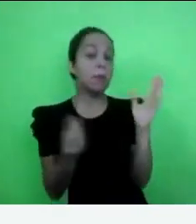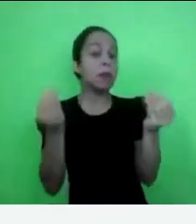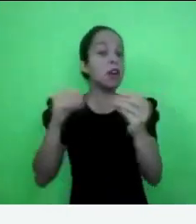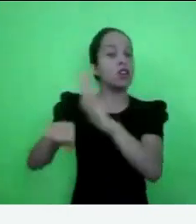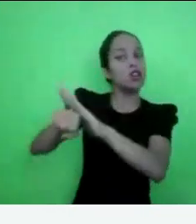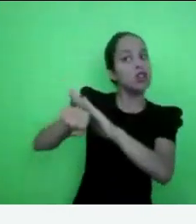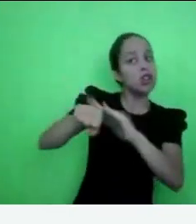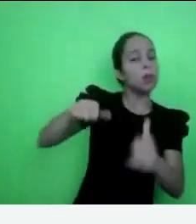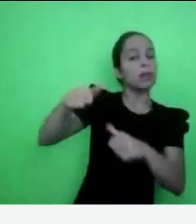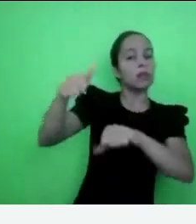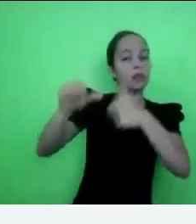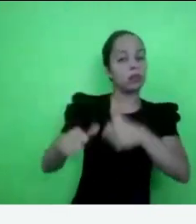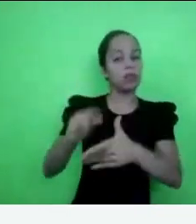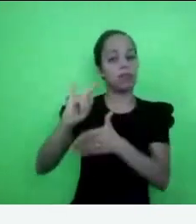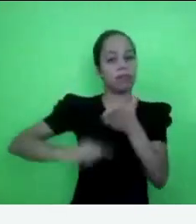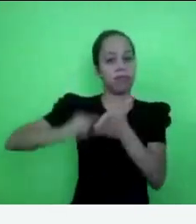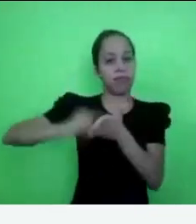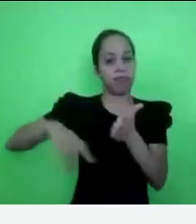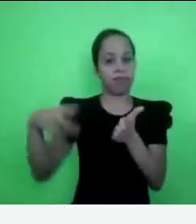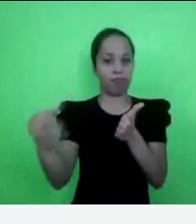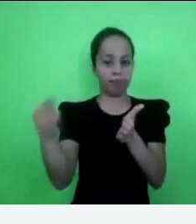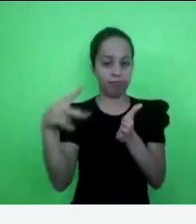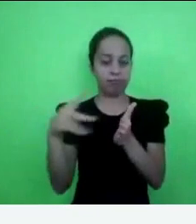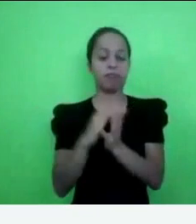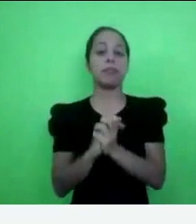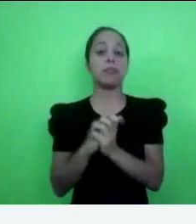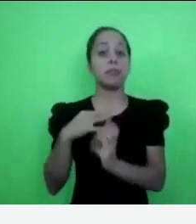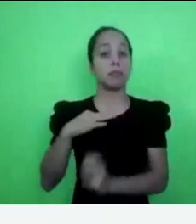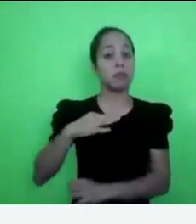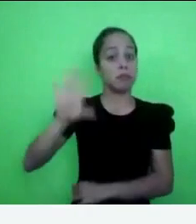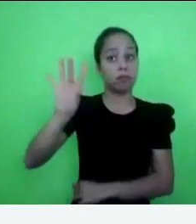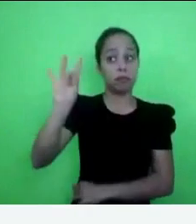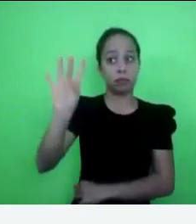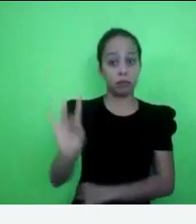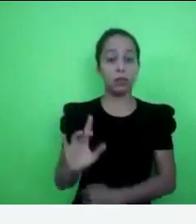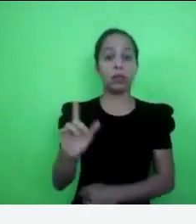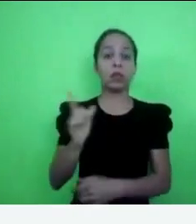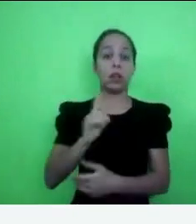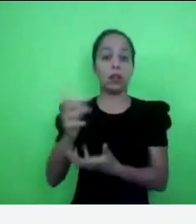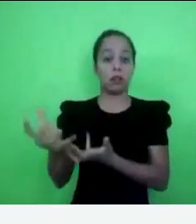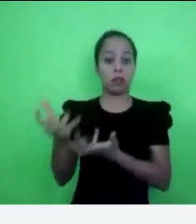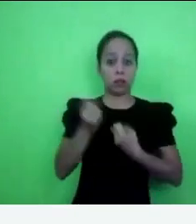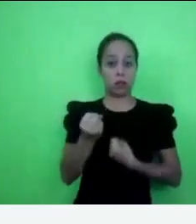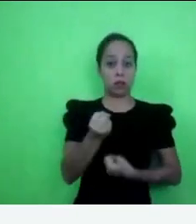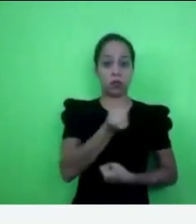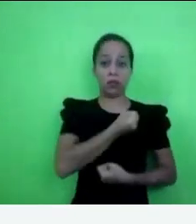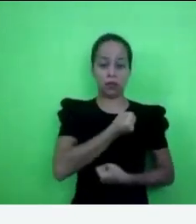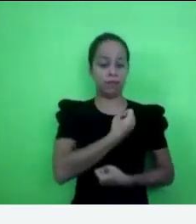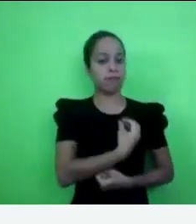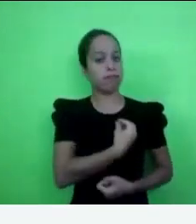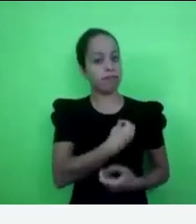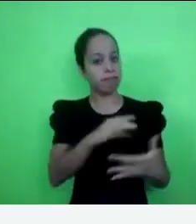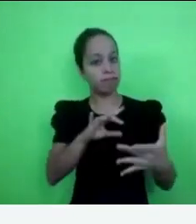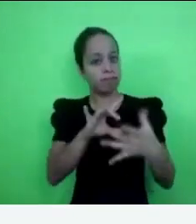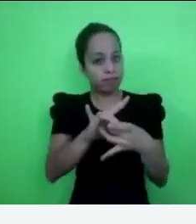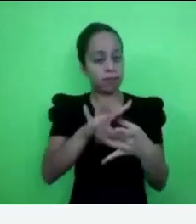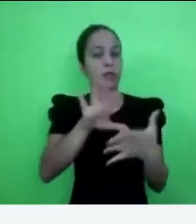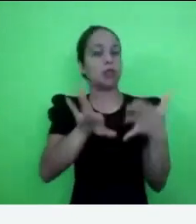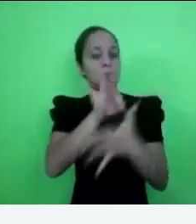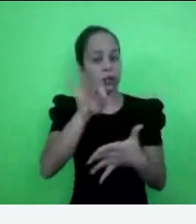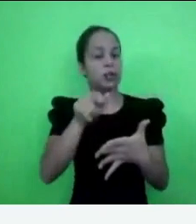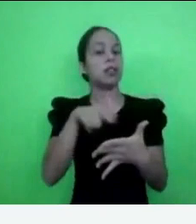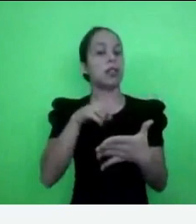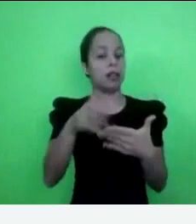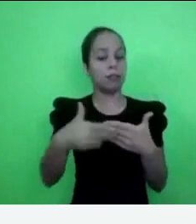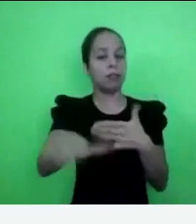realização da análise da documentação. Cada candidato recebeu um número para participação do sorteio, que